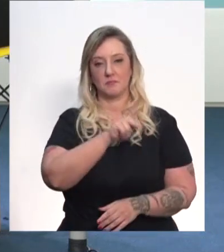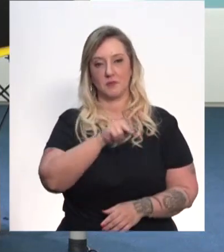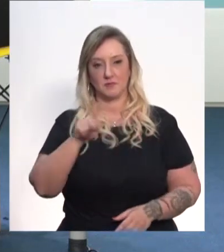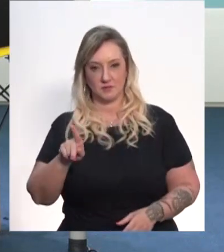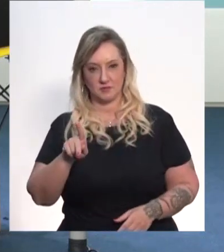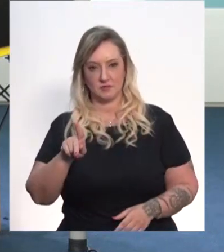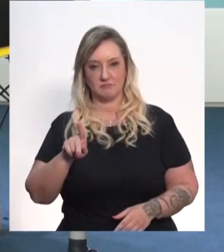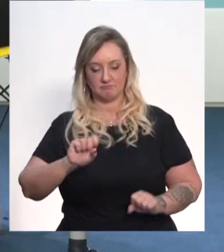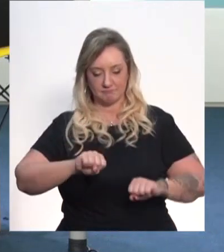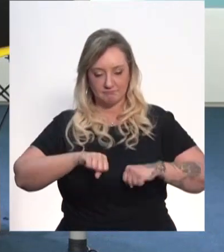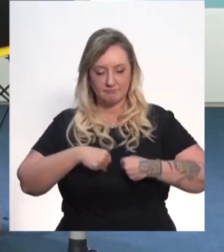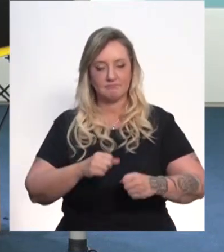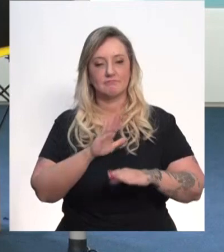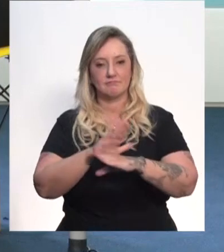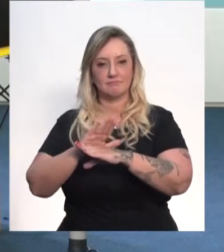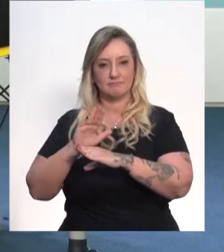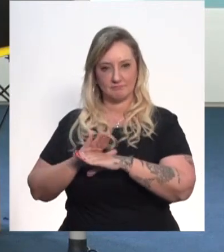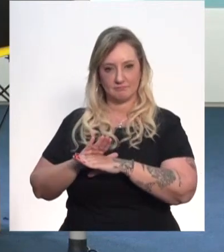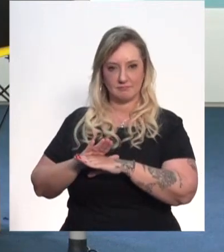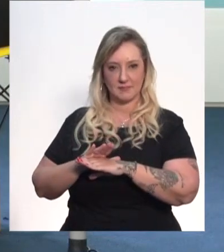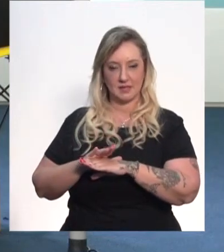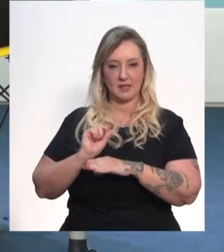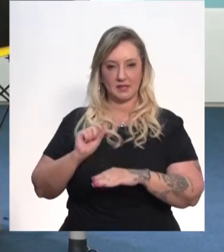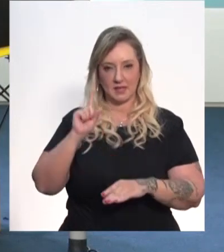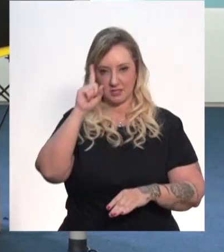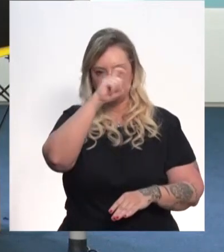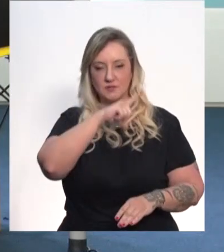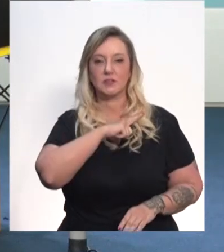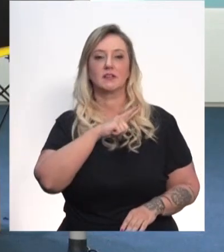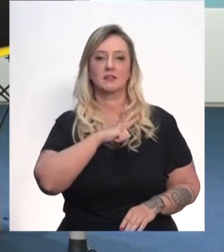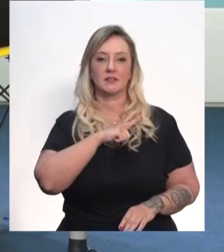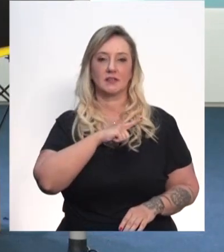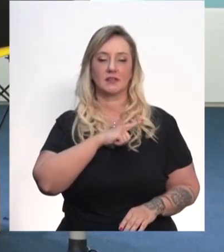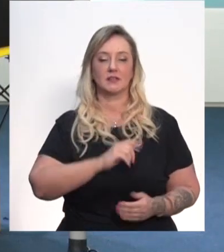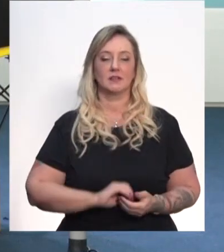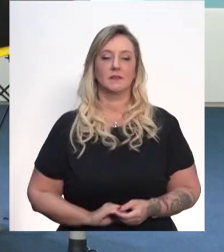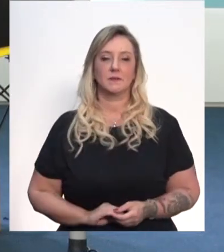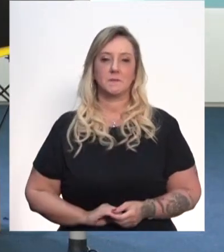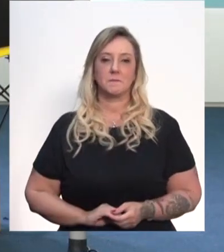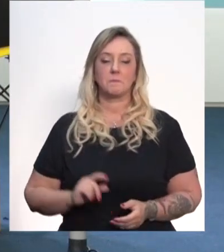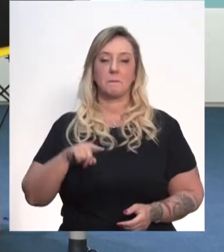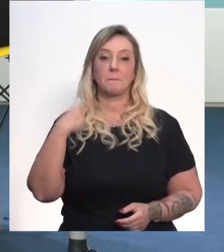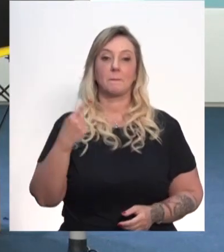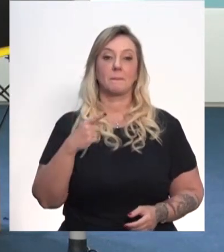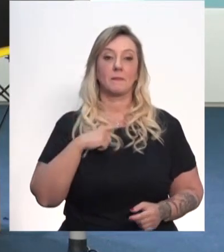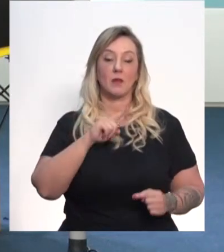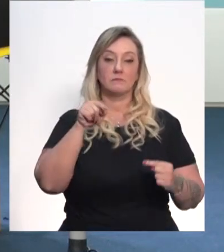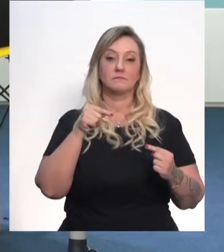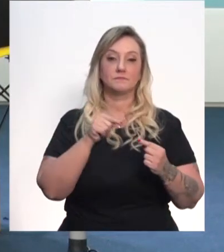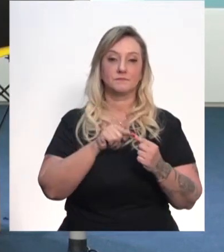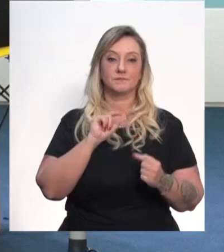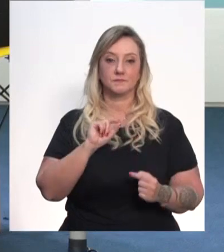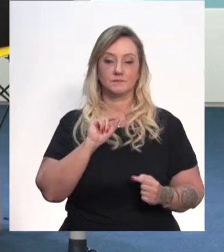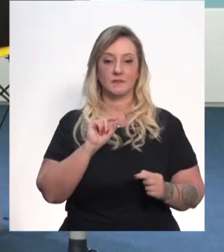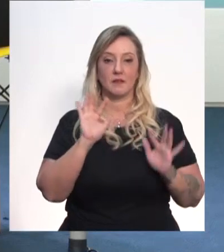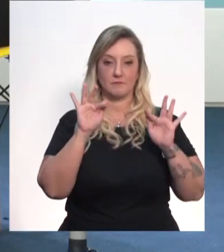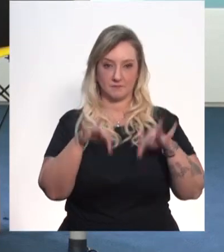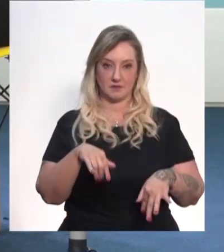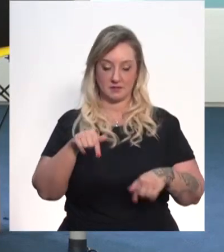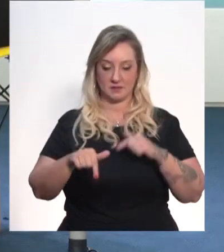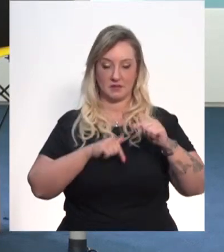utilizando para fazer esse chamado, para registrar essa ocorrência. Porque quando a nossa equipe recebe aqui